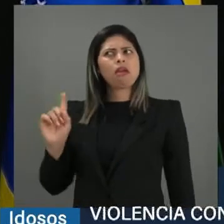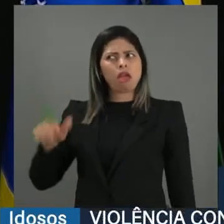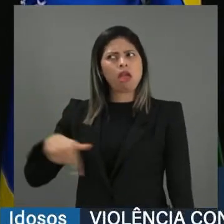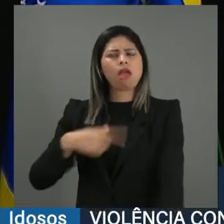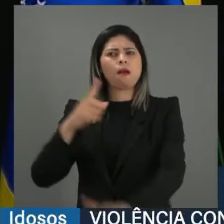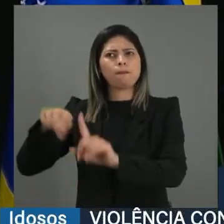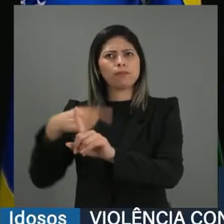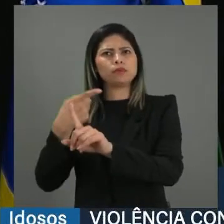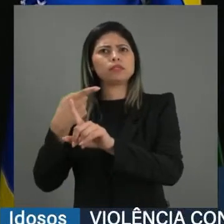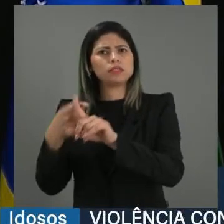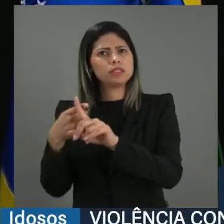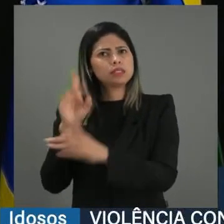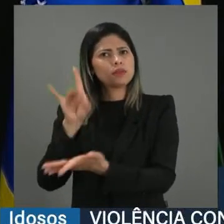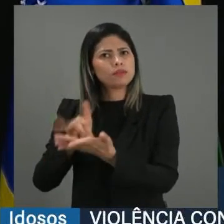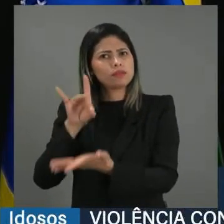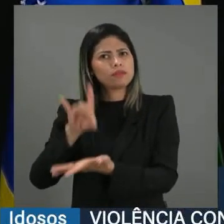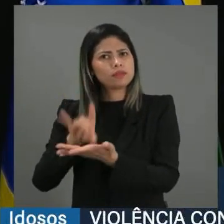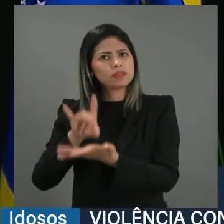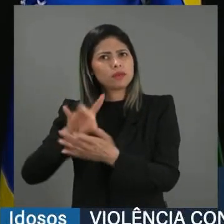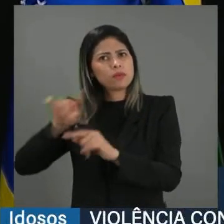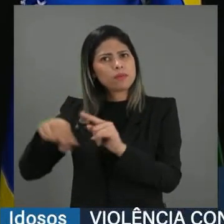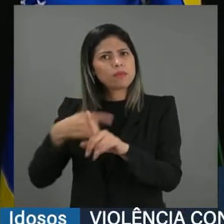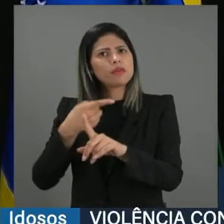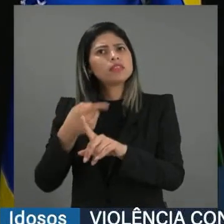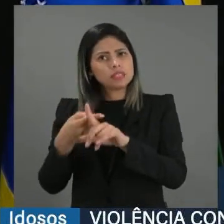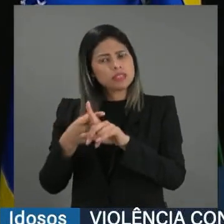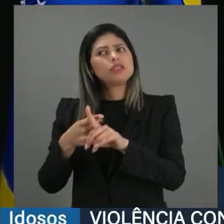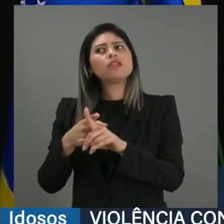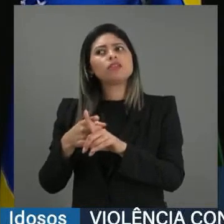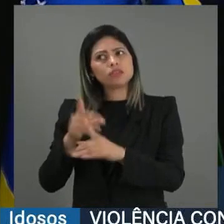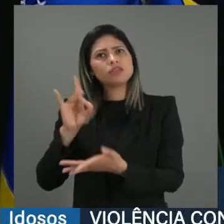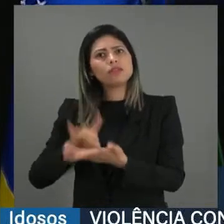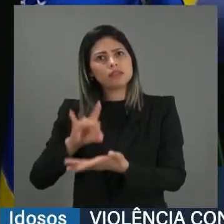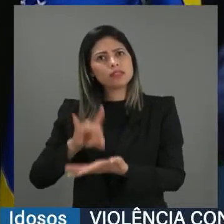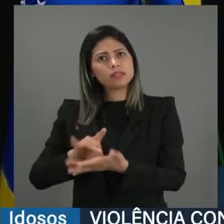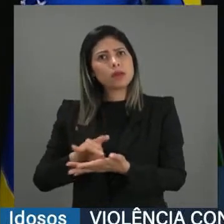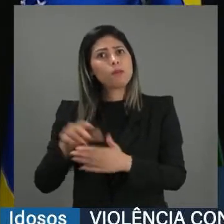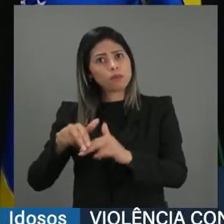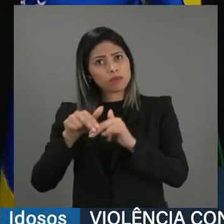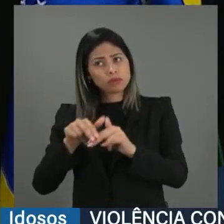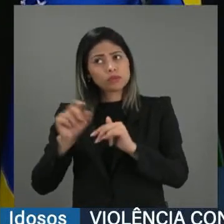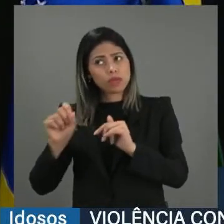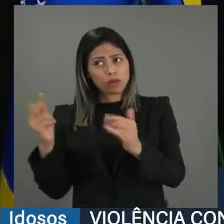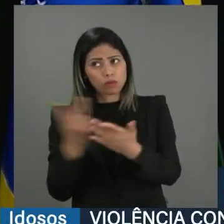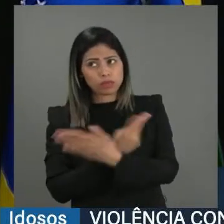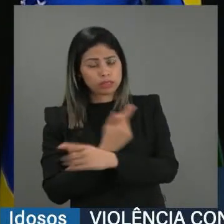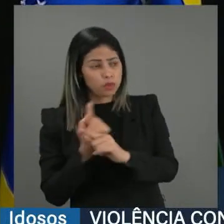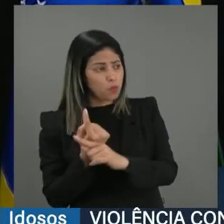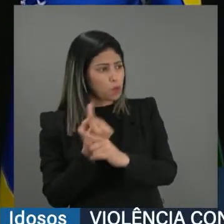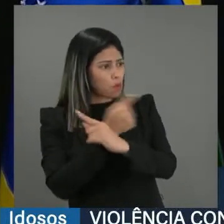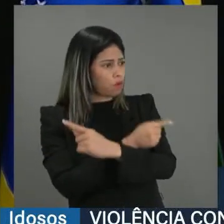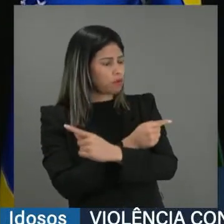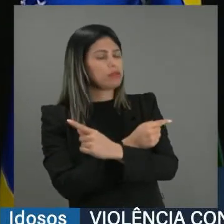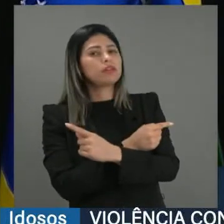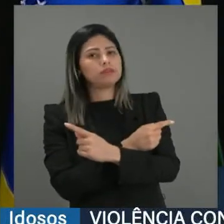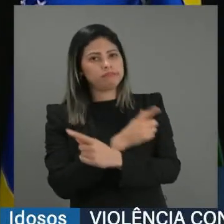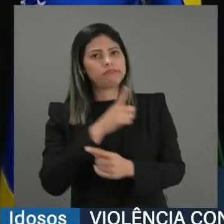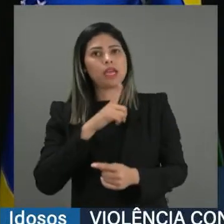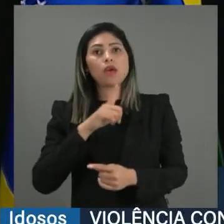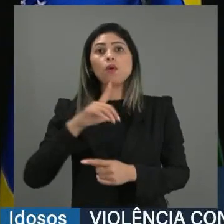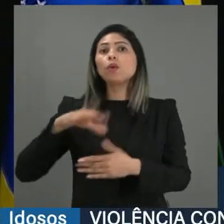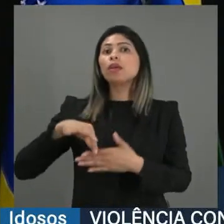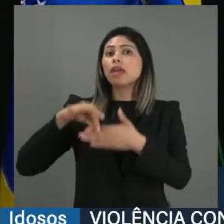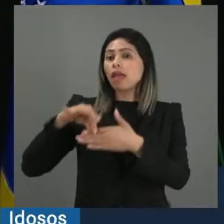positivo, extremamente positivo, histórico, no sentido oposto. Com a liderança do